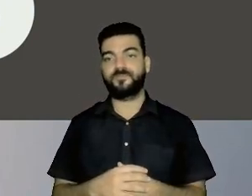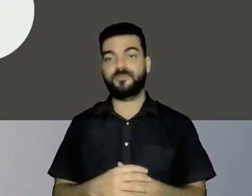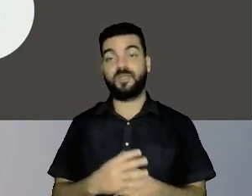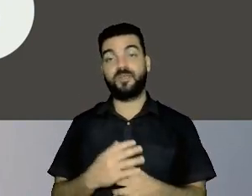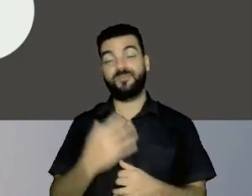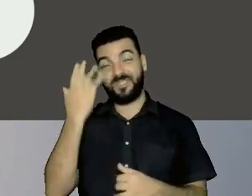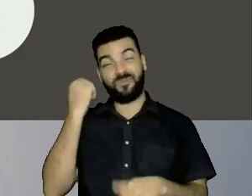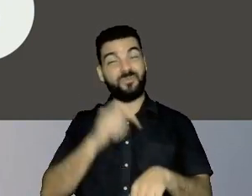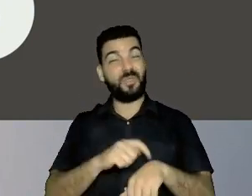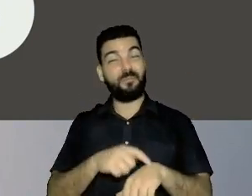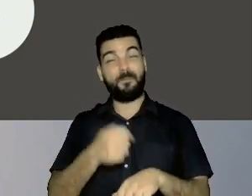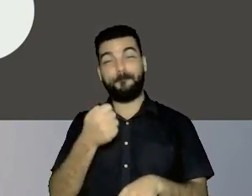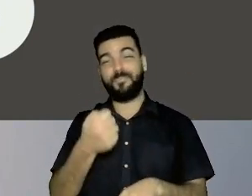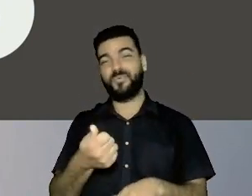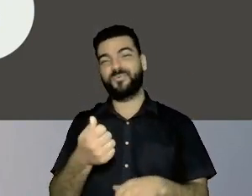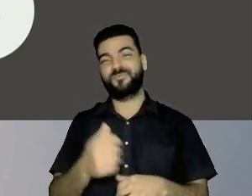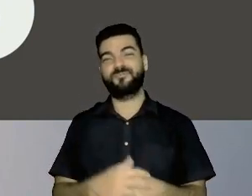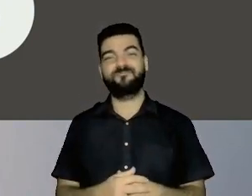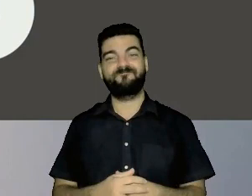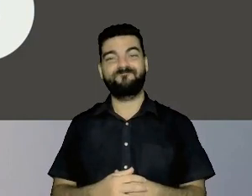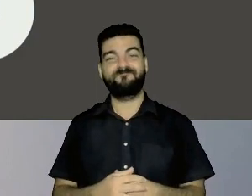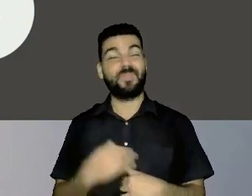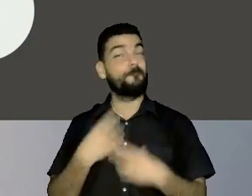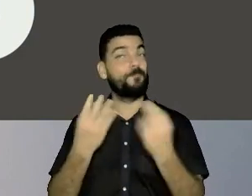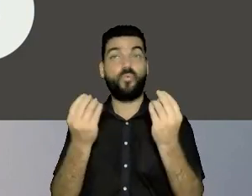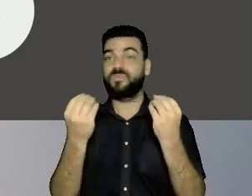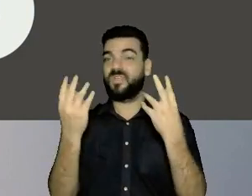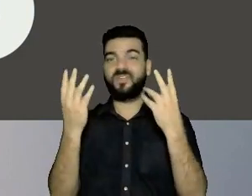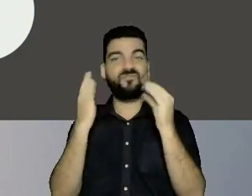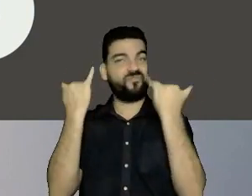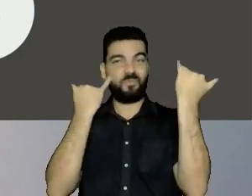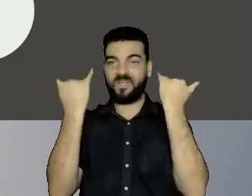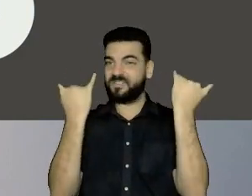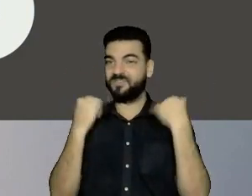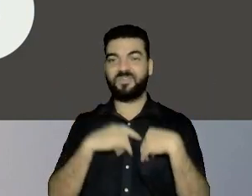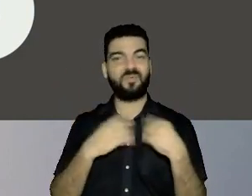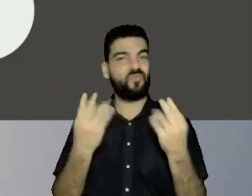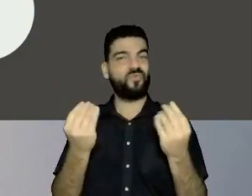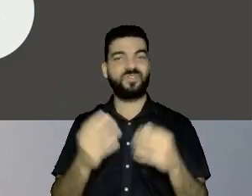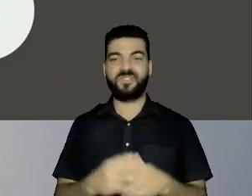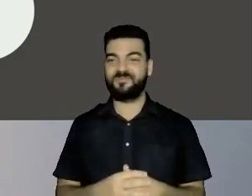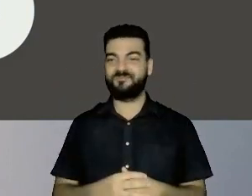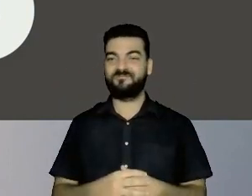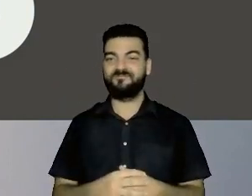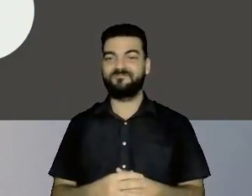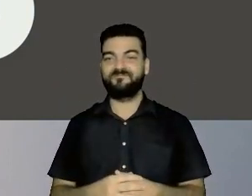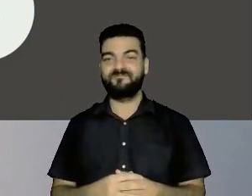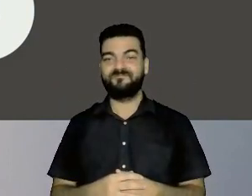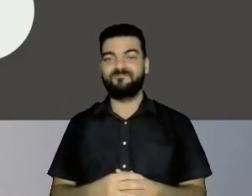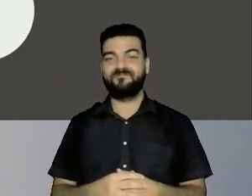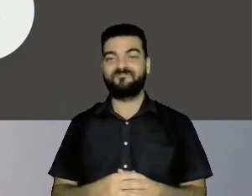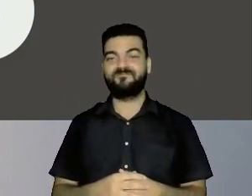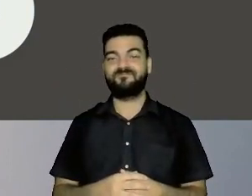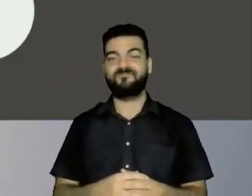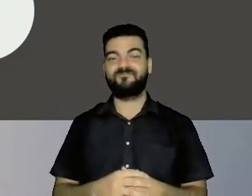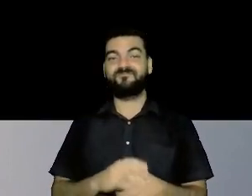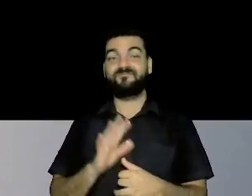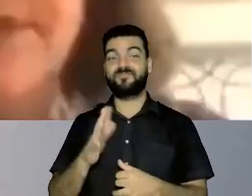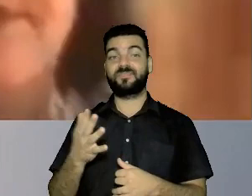Só para encerrar a fala, é uma pena porque assim, o tempo é muito curto para trazer